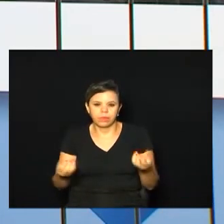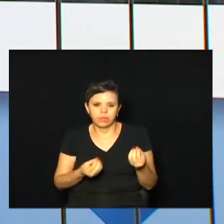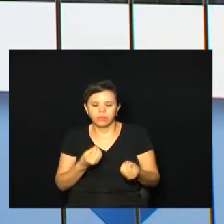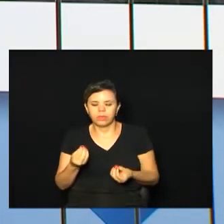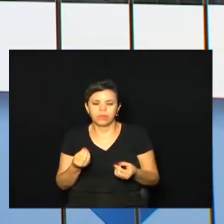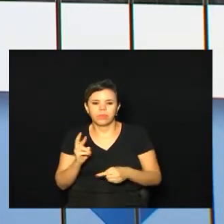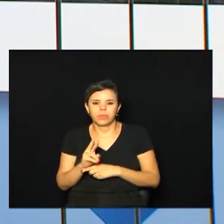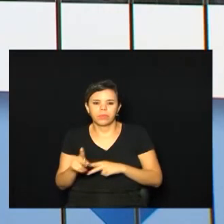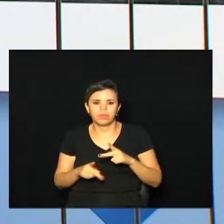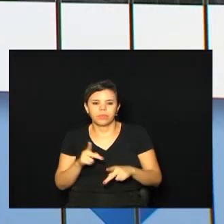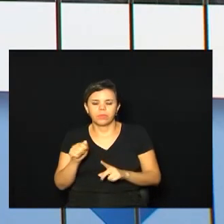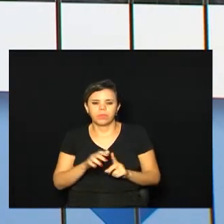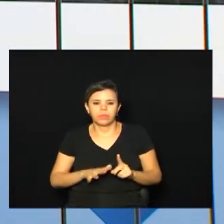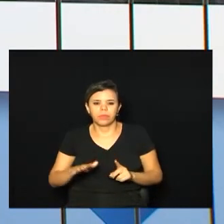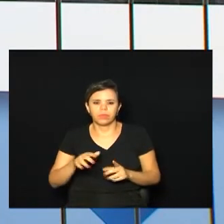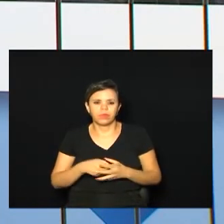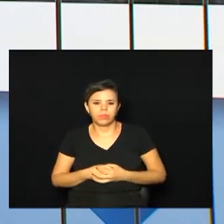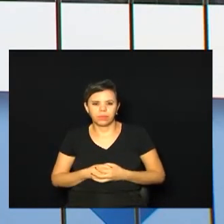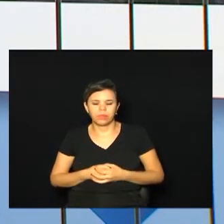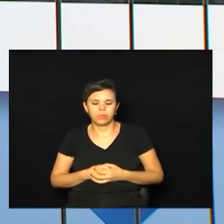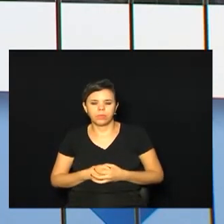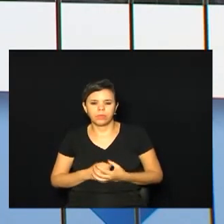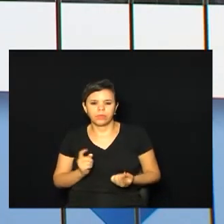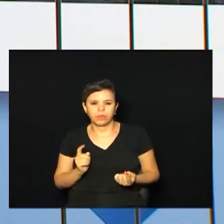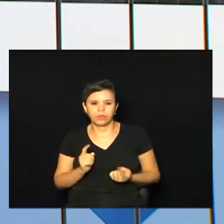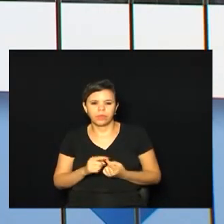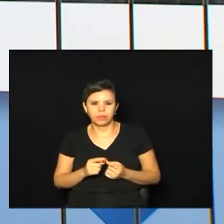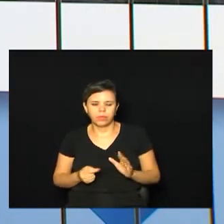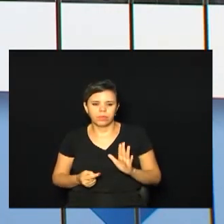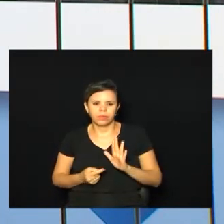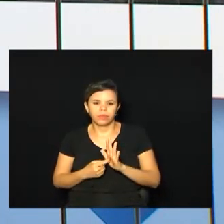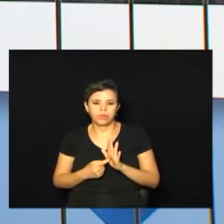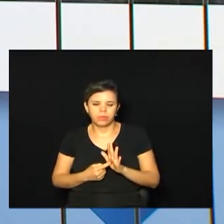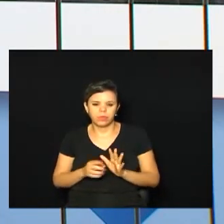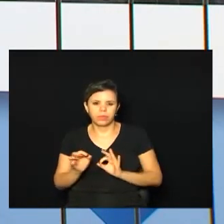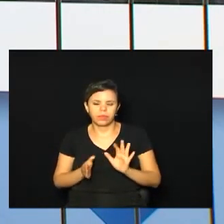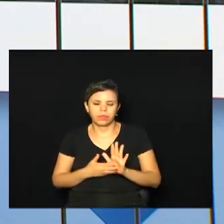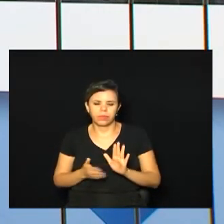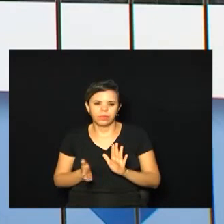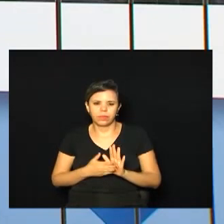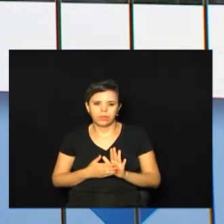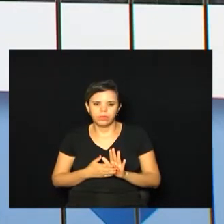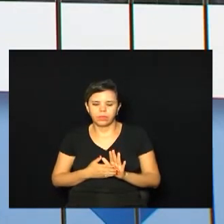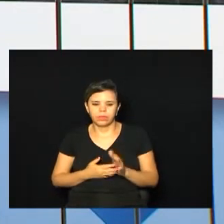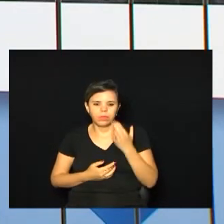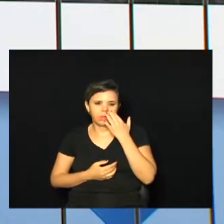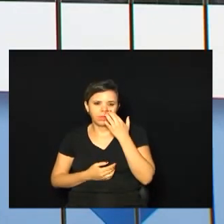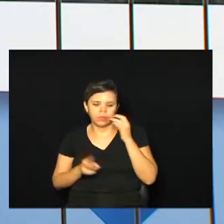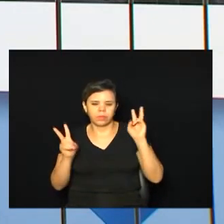ter representantes da sociedade civil com o objetivo de apresentar preposições sobre